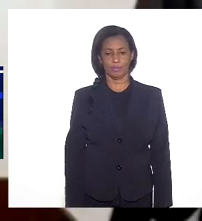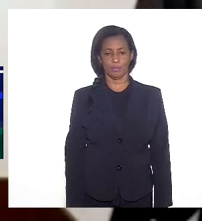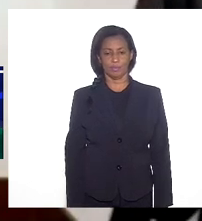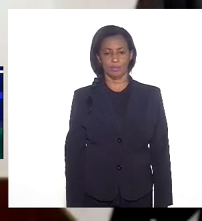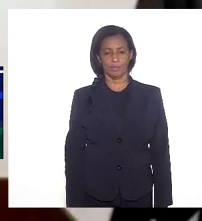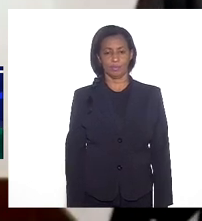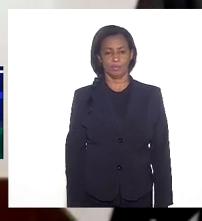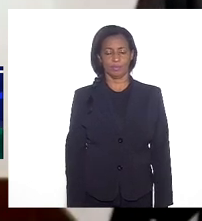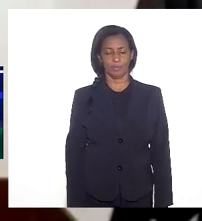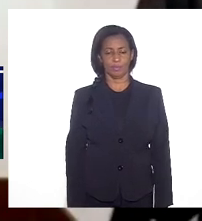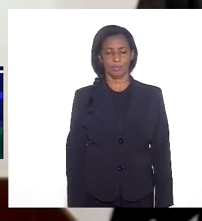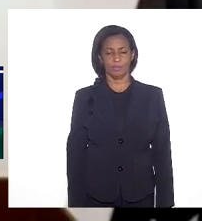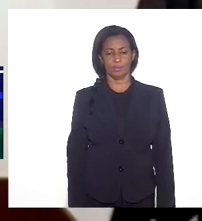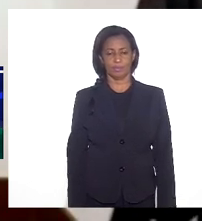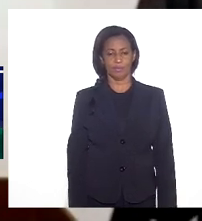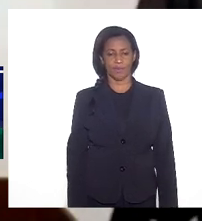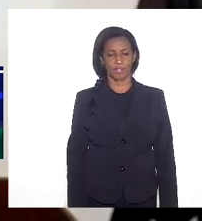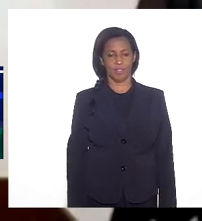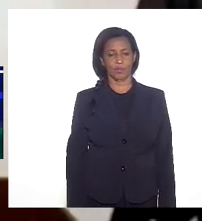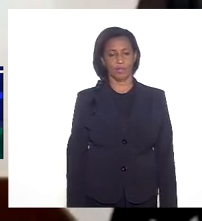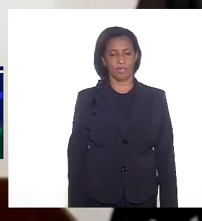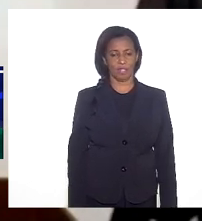deputado Eurico Júnior